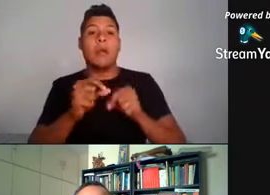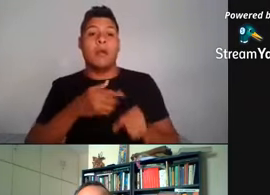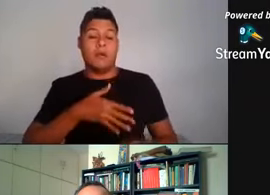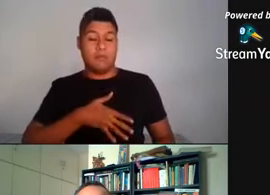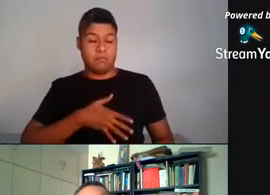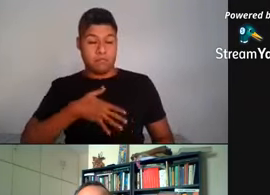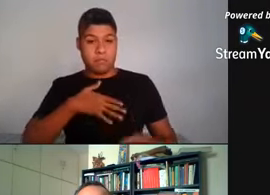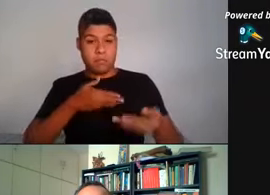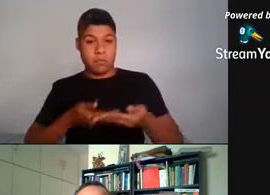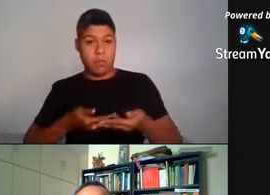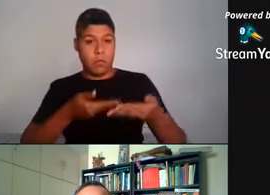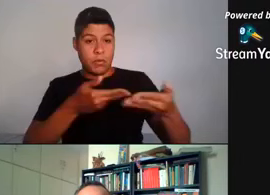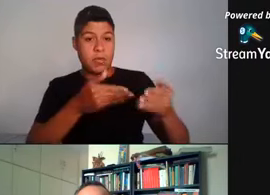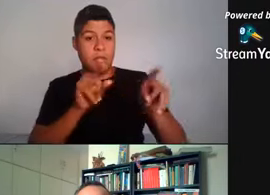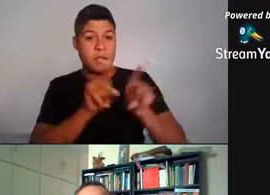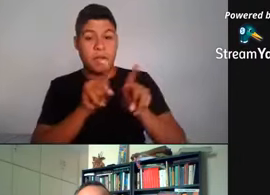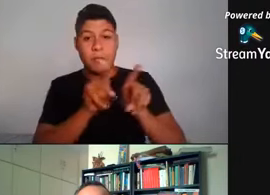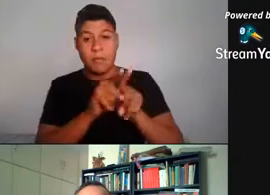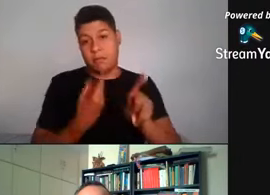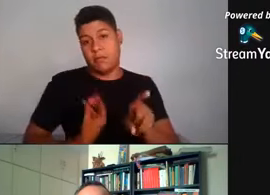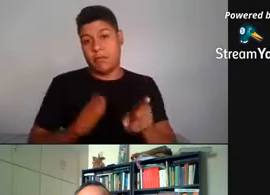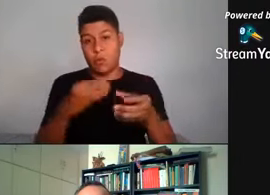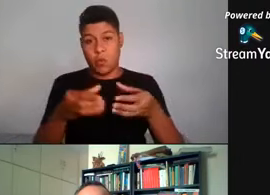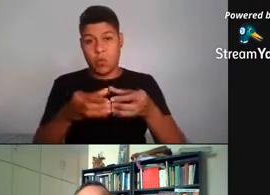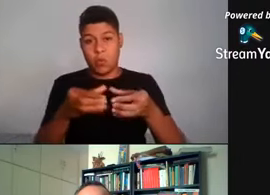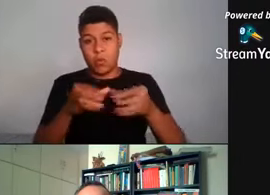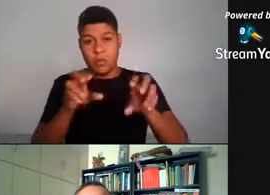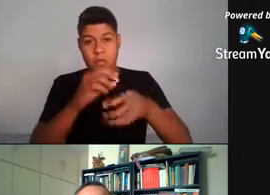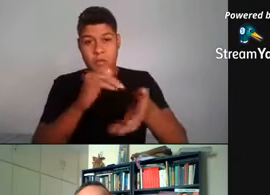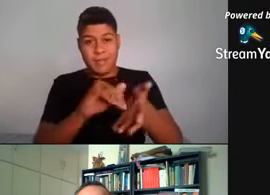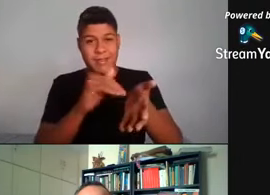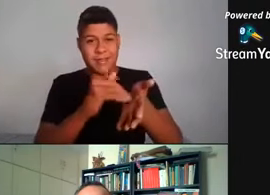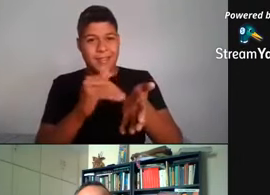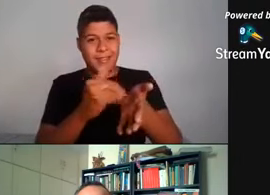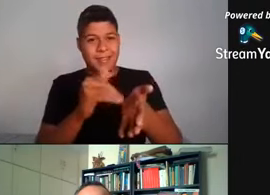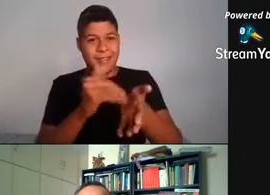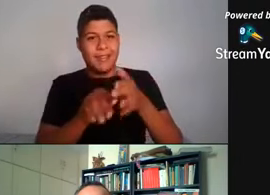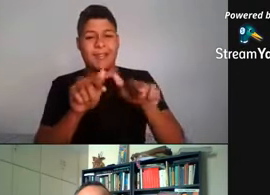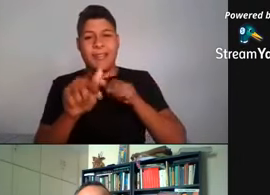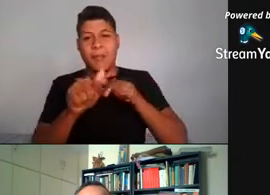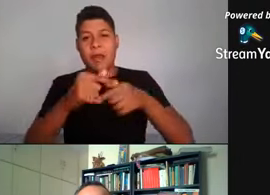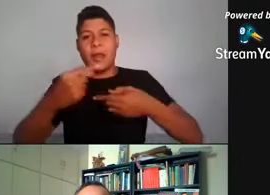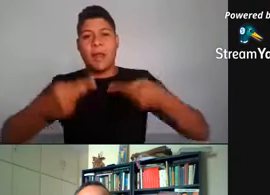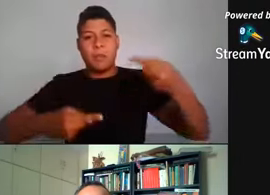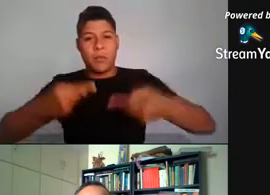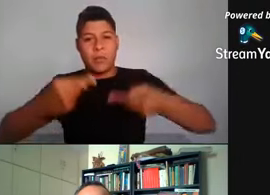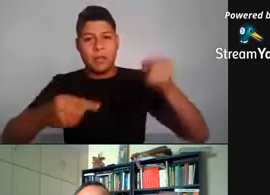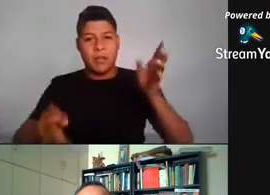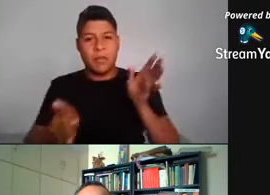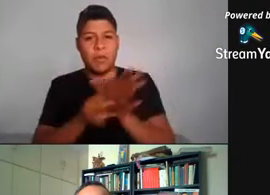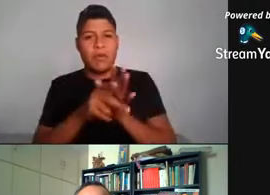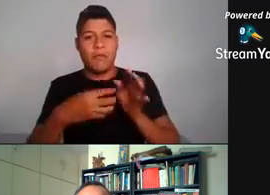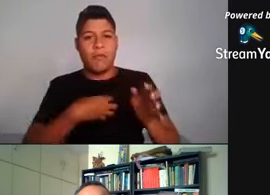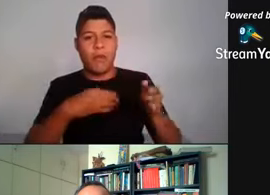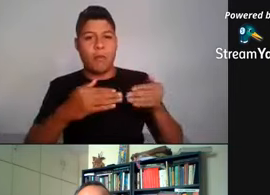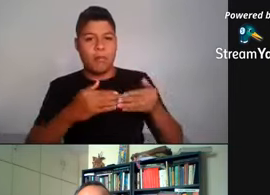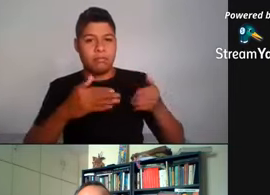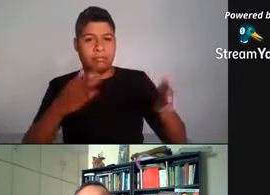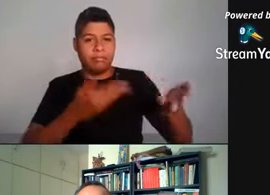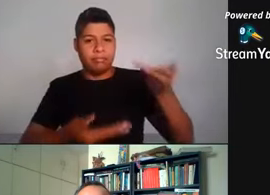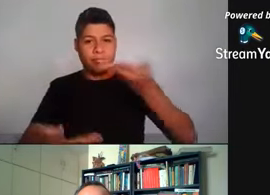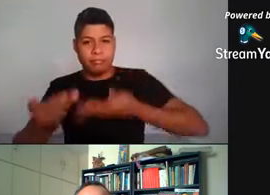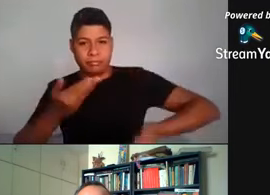convidada por você também para compor a equipe da secretaria e aí trabalhar políticas públicas de formas mais abrangentes e